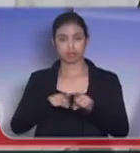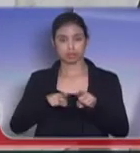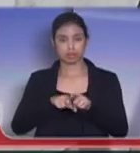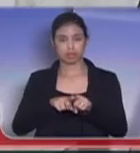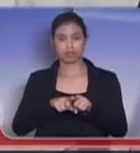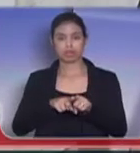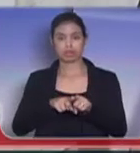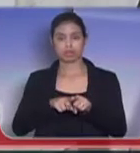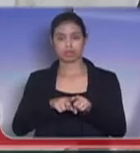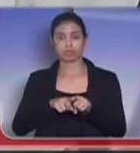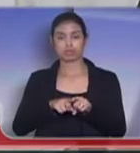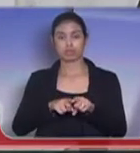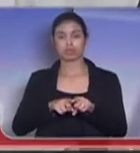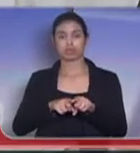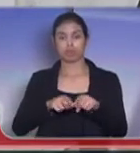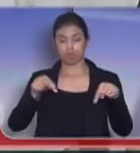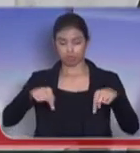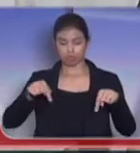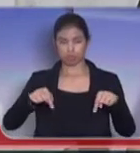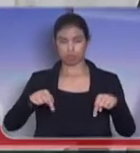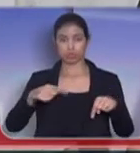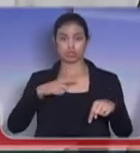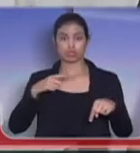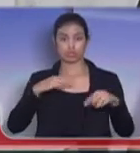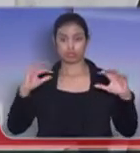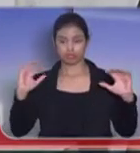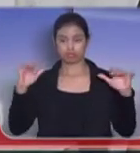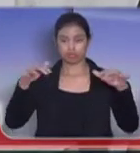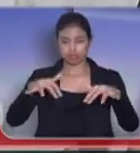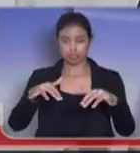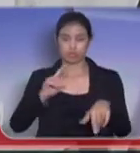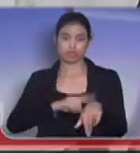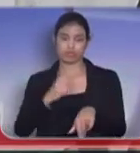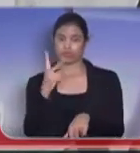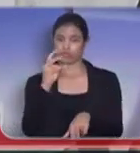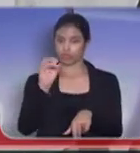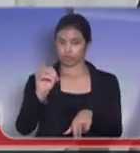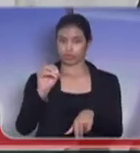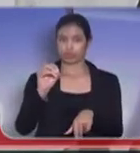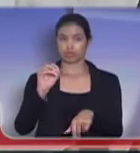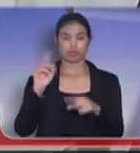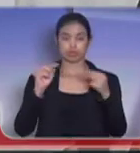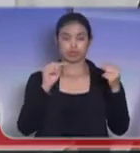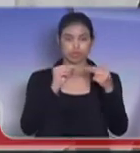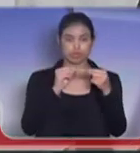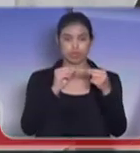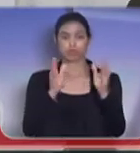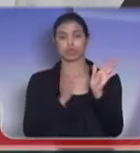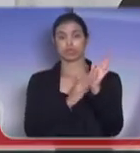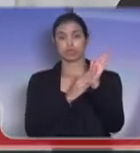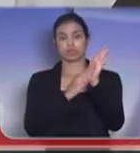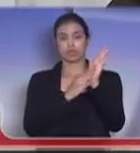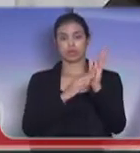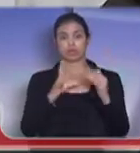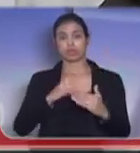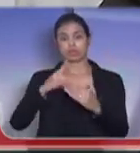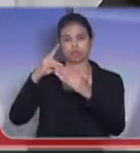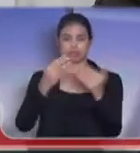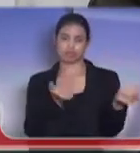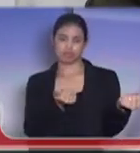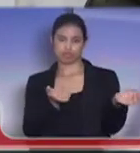da sessão solene a realizar se hoje às 20 horas com a finalidade de comemorar o dia da liderança jovem